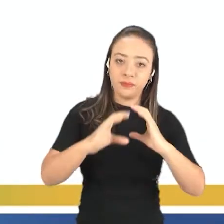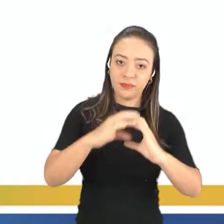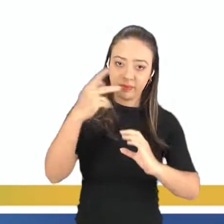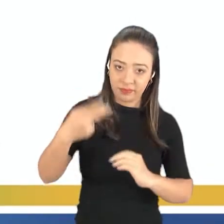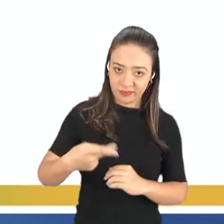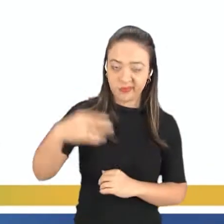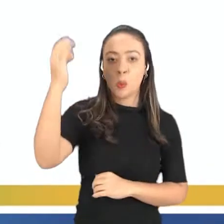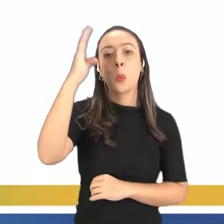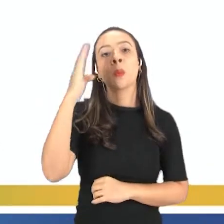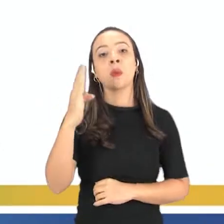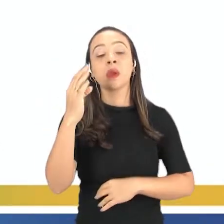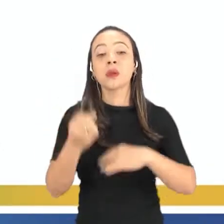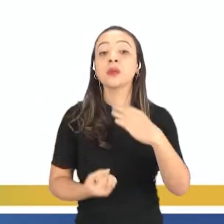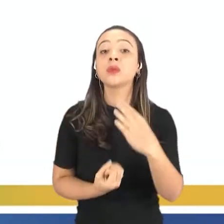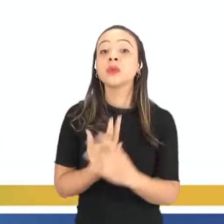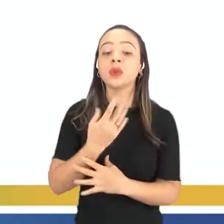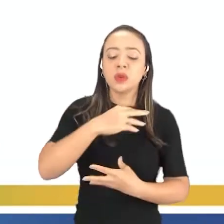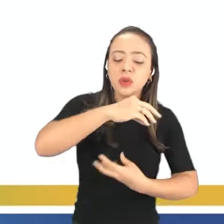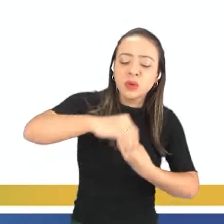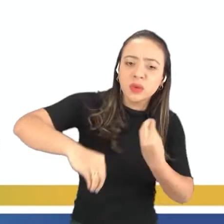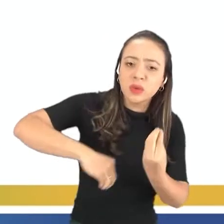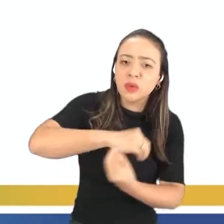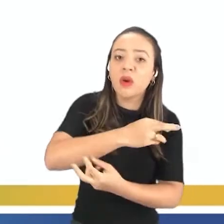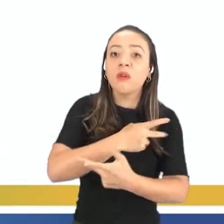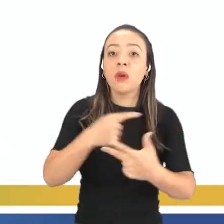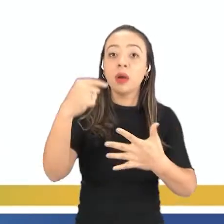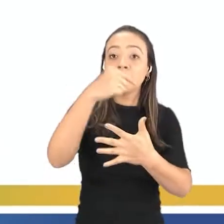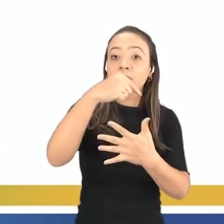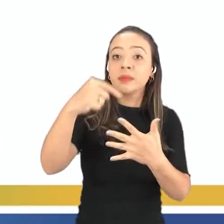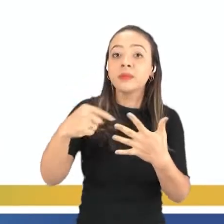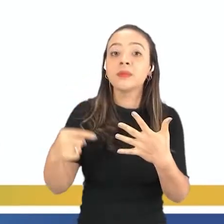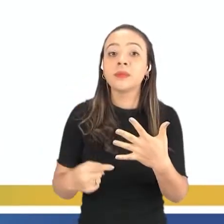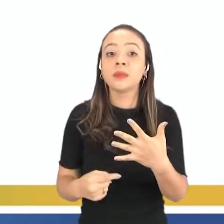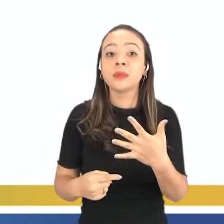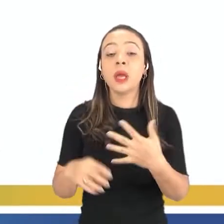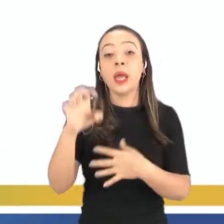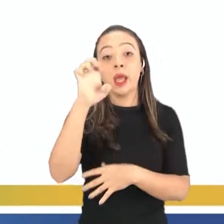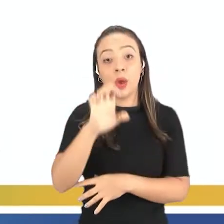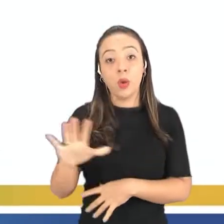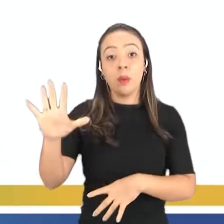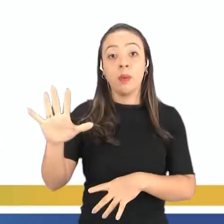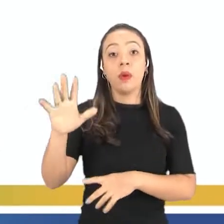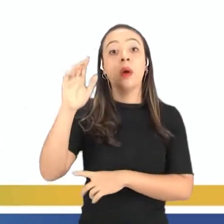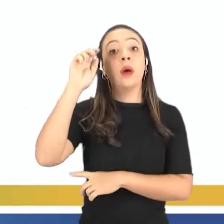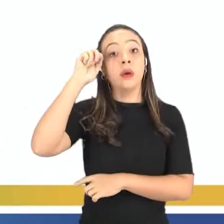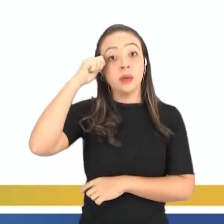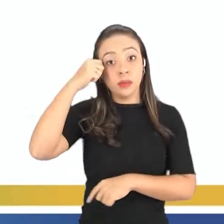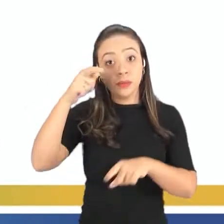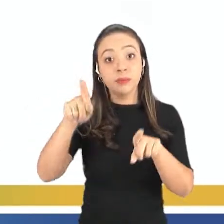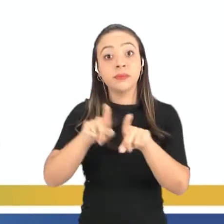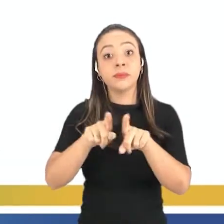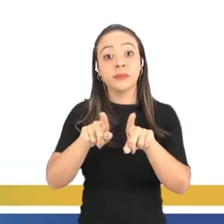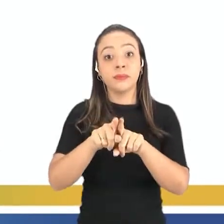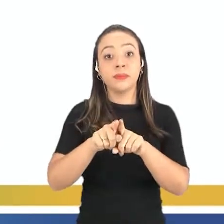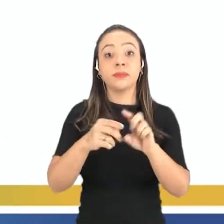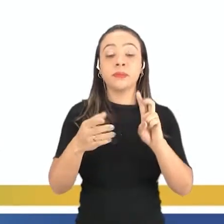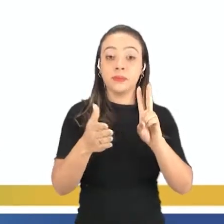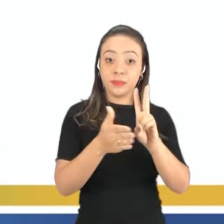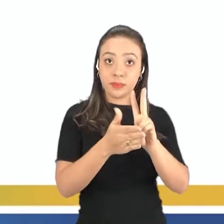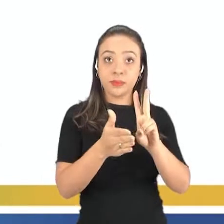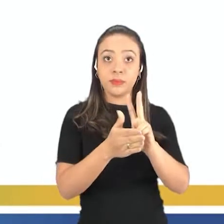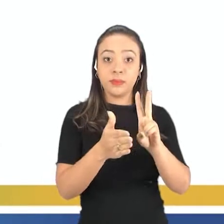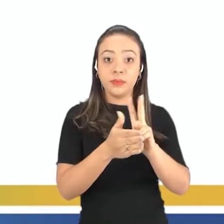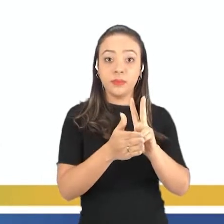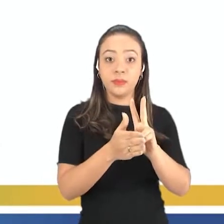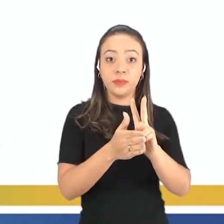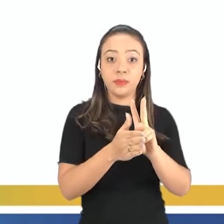se formou a partir da mistura de elementos europeus, africanos e indígenas, trazidos